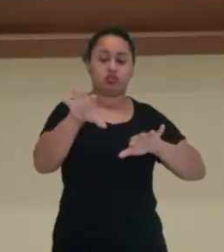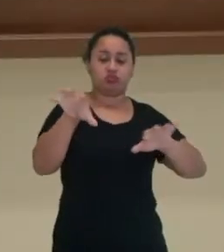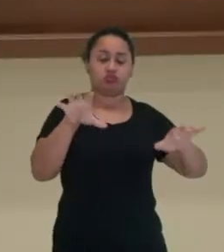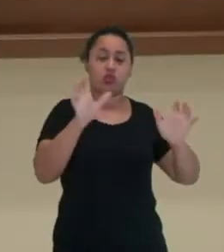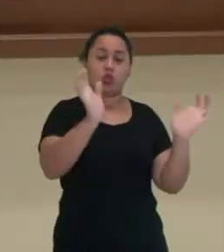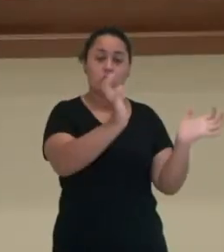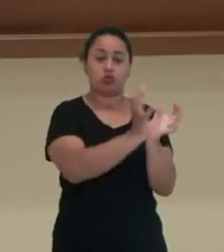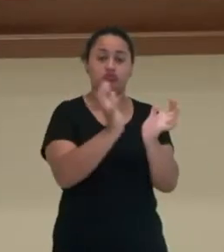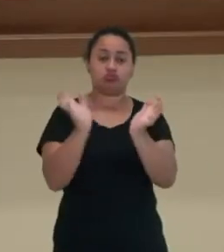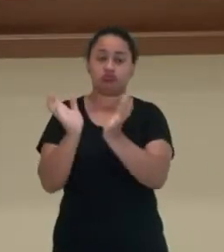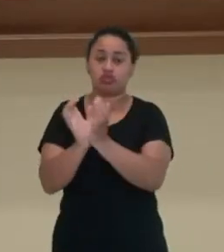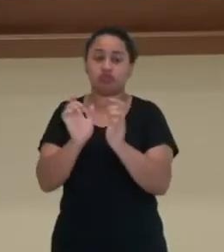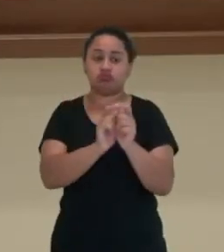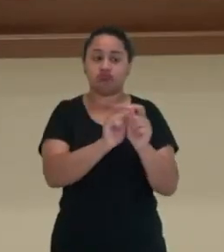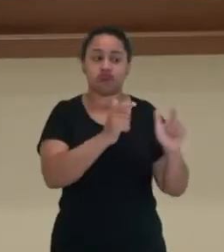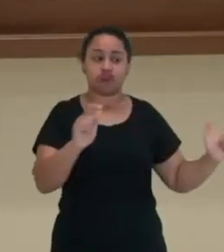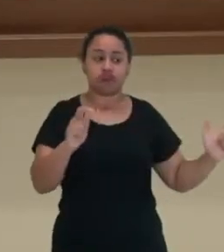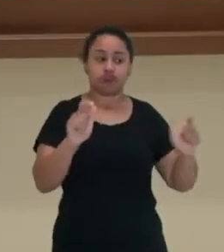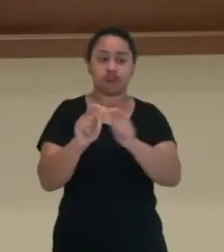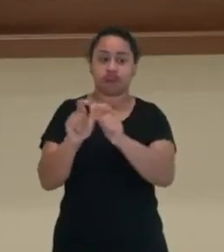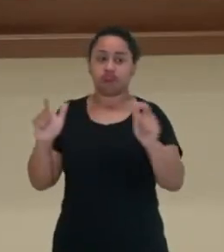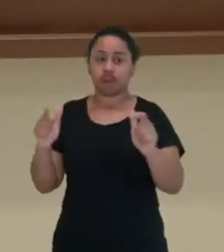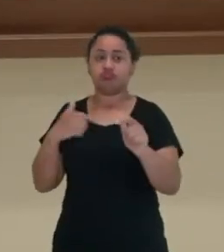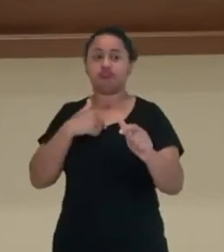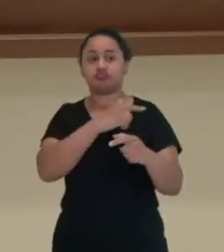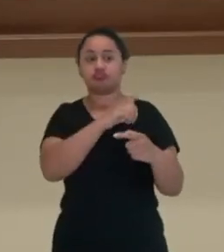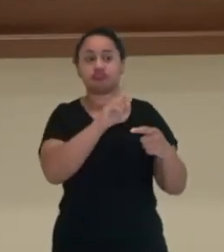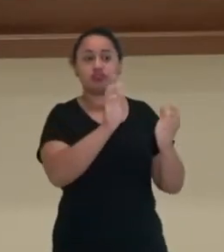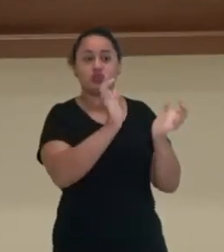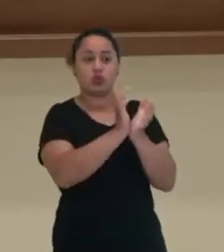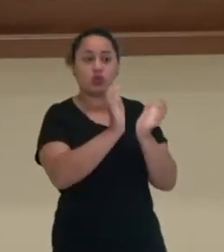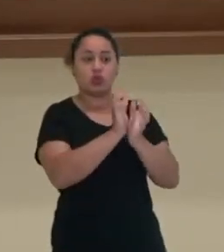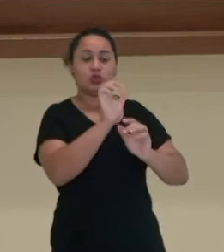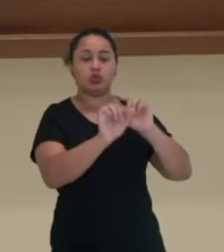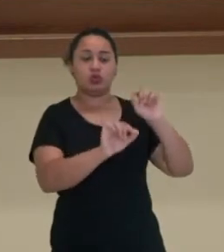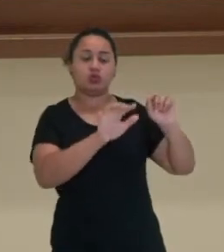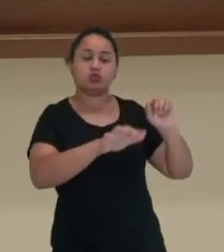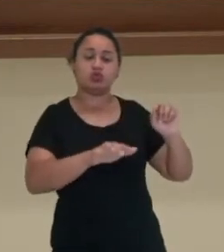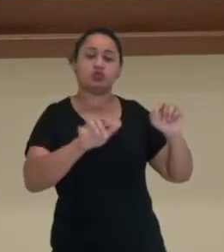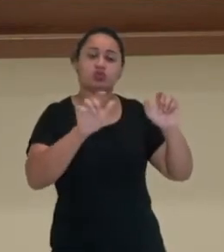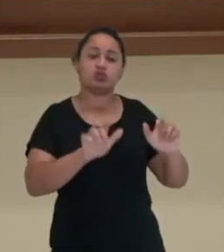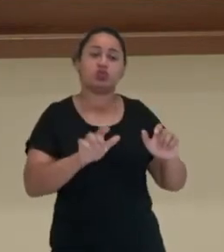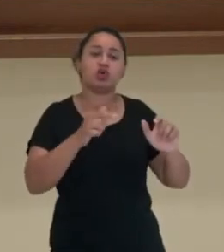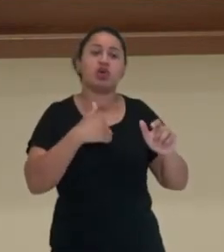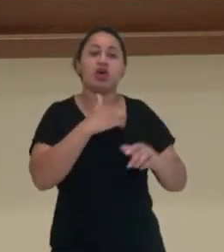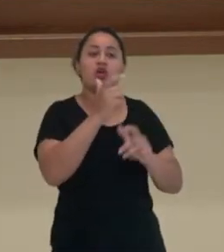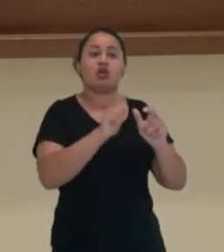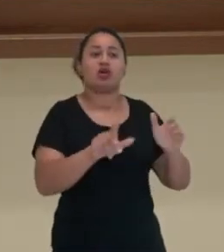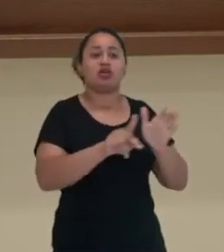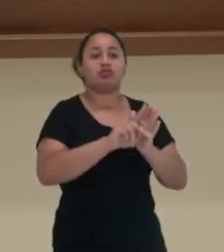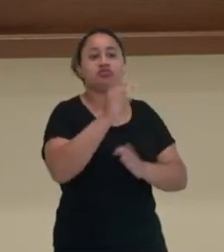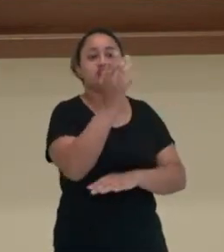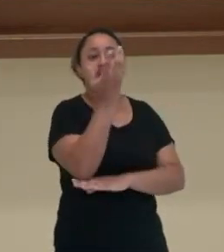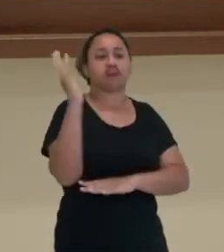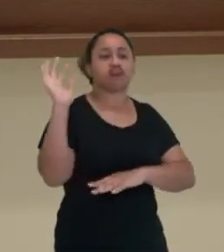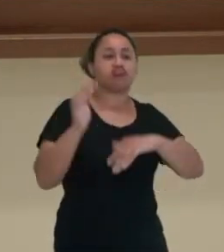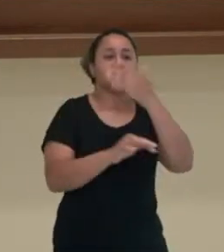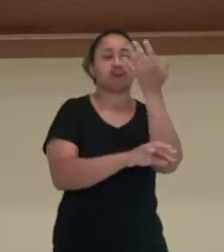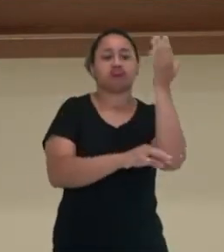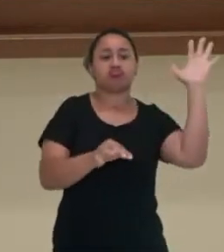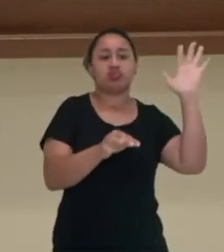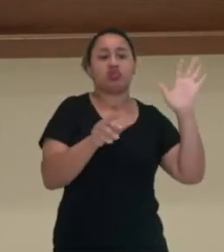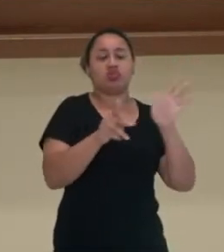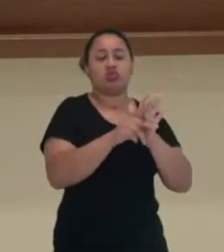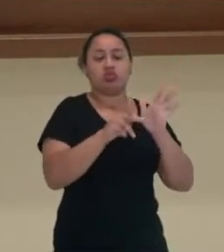grupos. Um dos grupos ali ficou ali mais no ambiente de floresta, mais favorecido